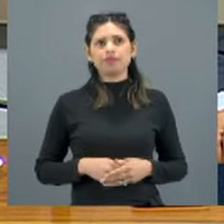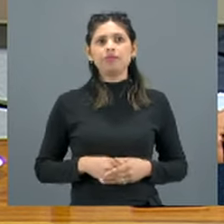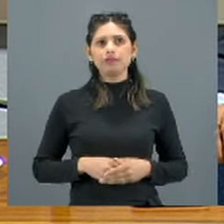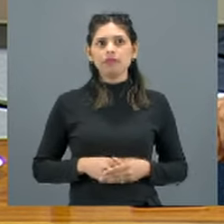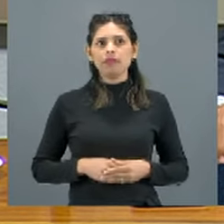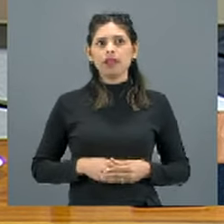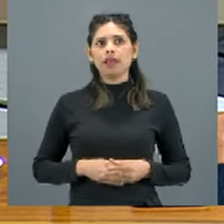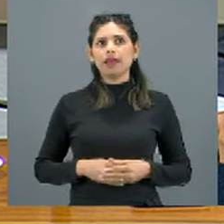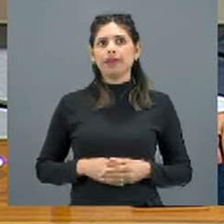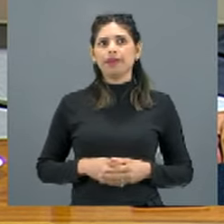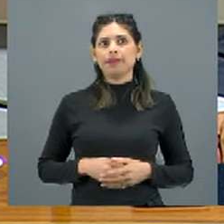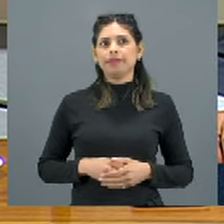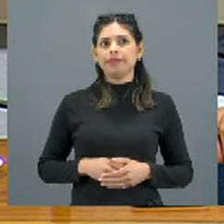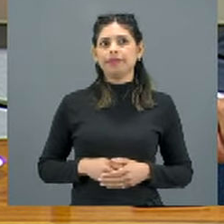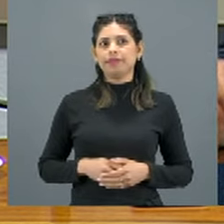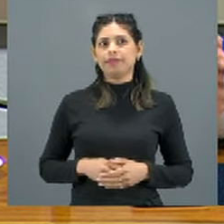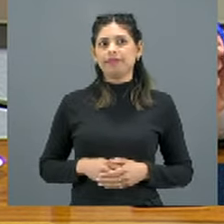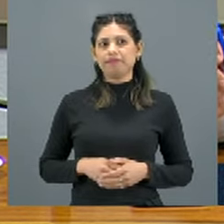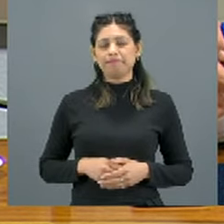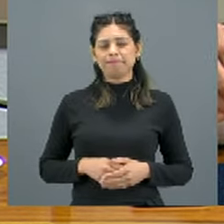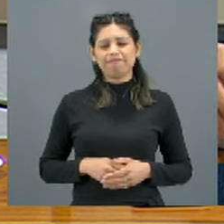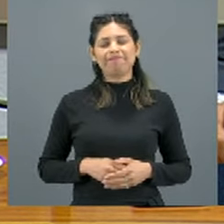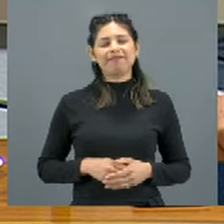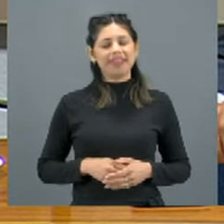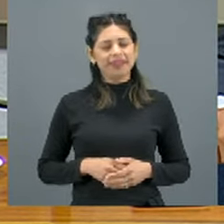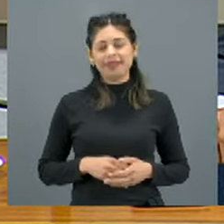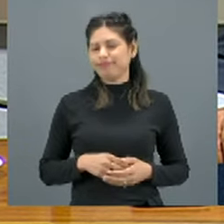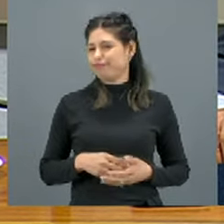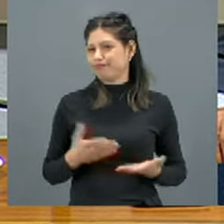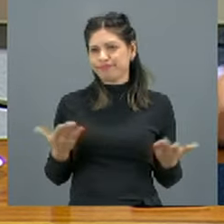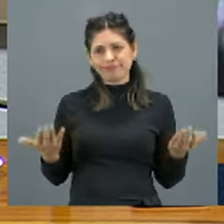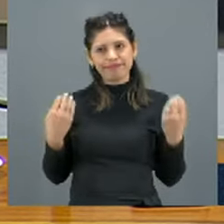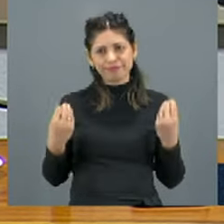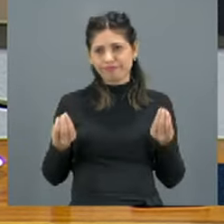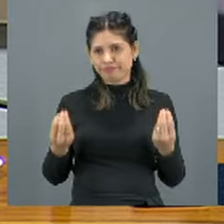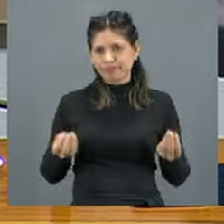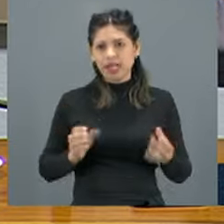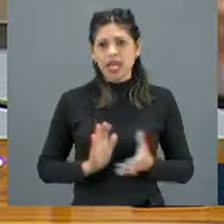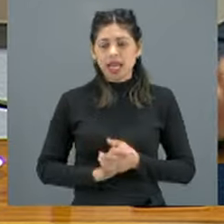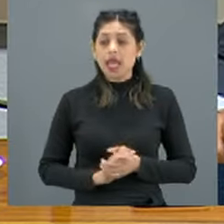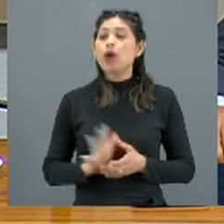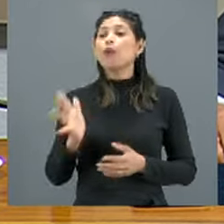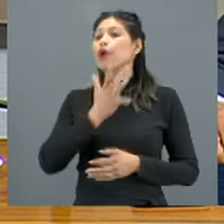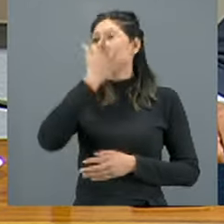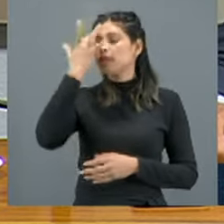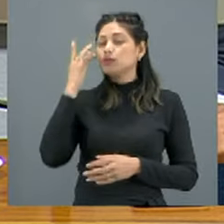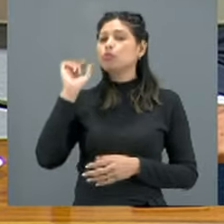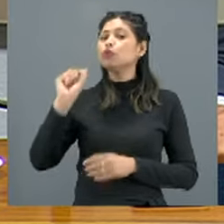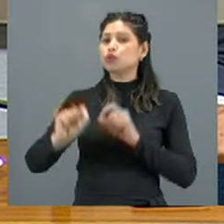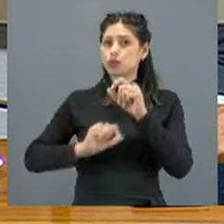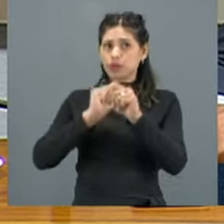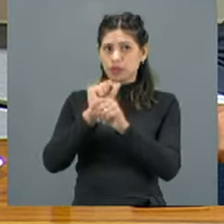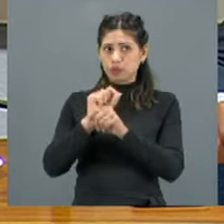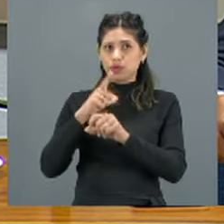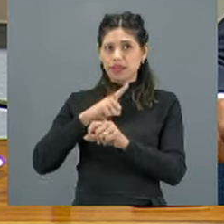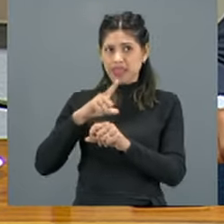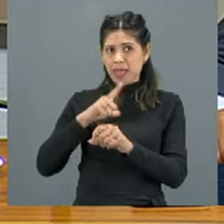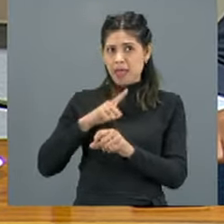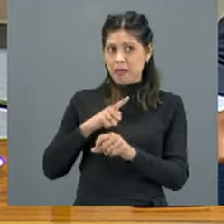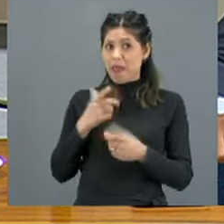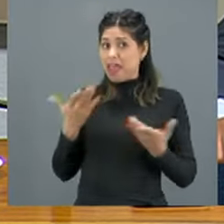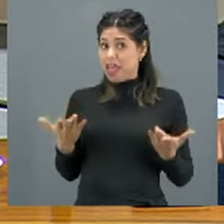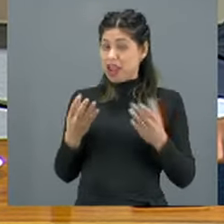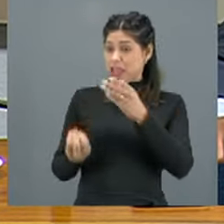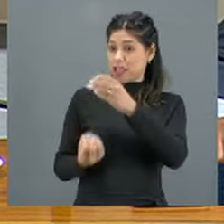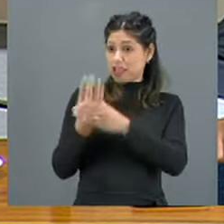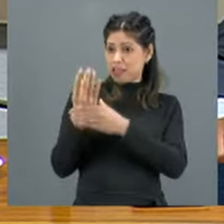Pessoas como... é impressionante, né? A monarquia inglesa, britânica, cria